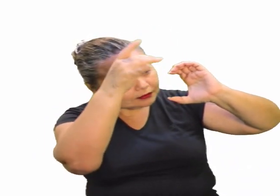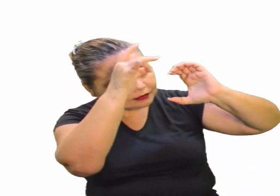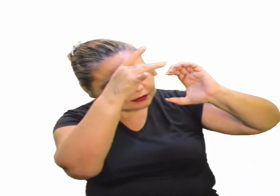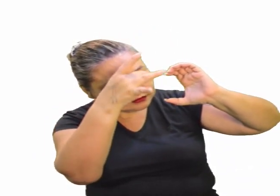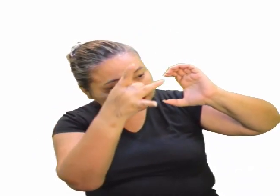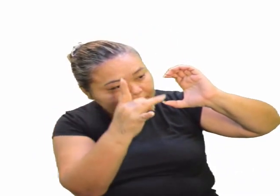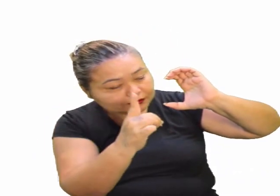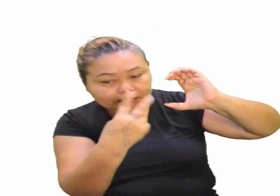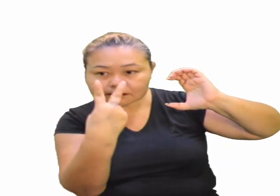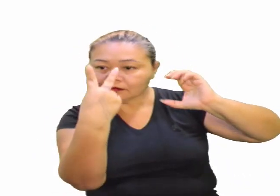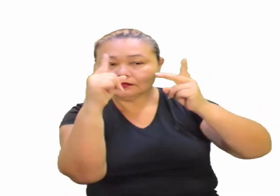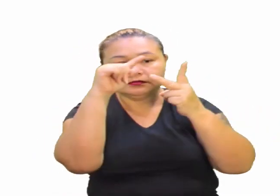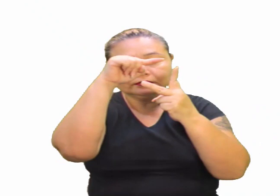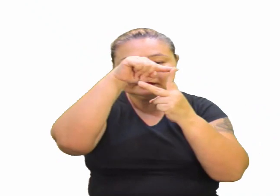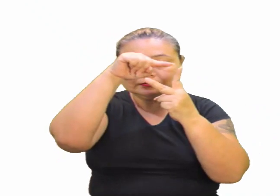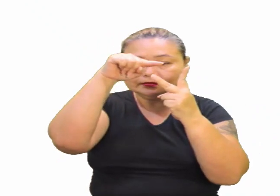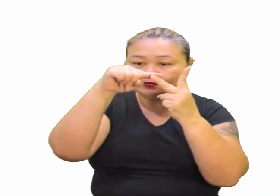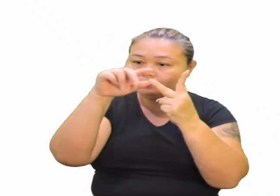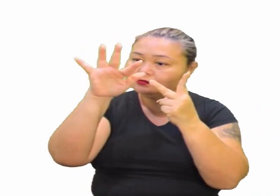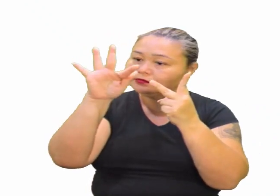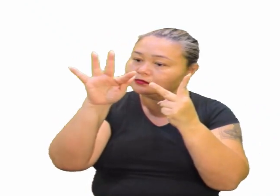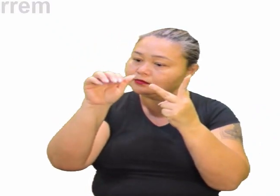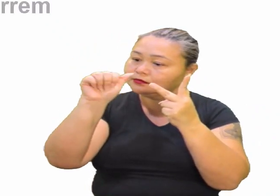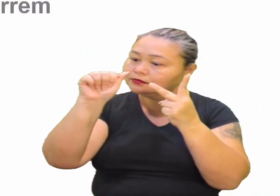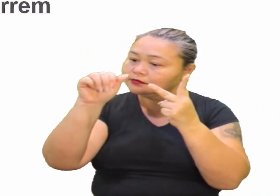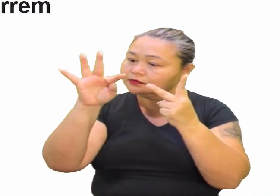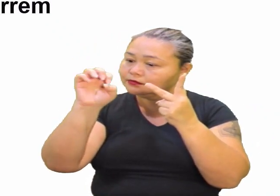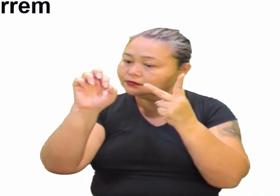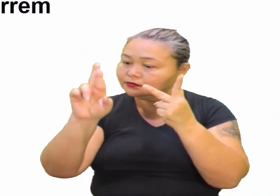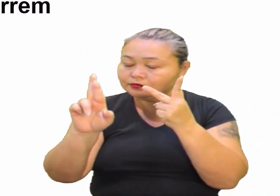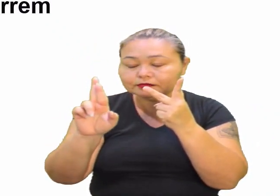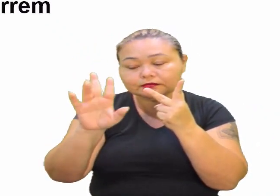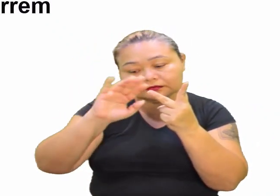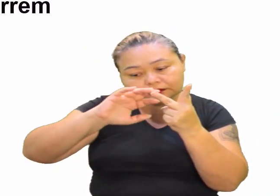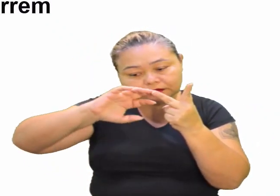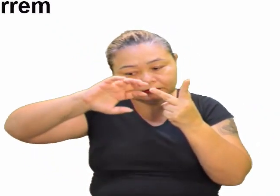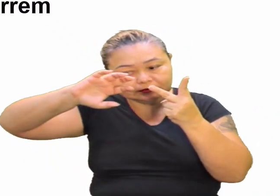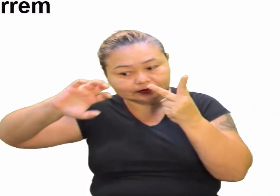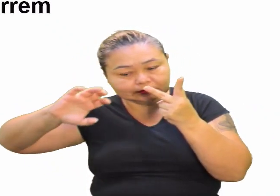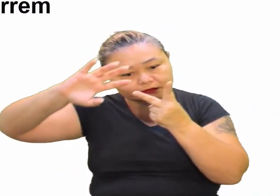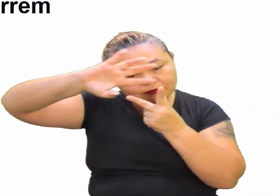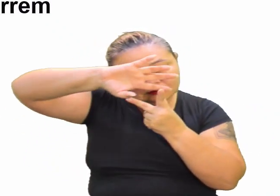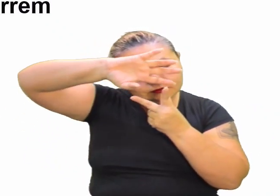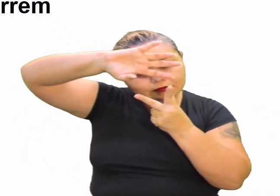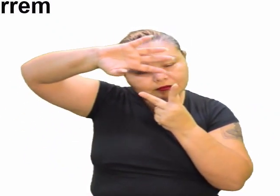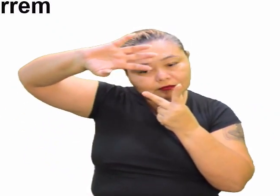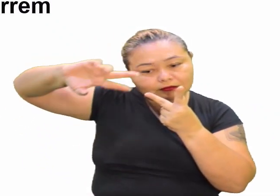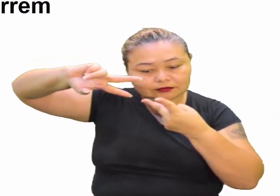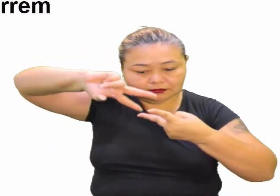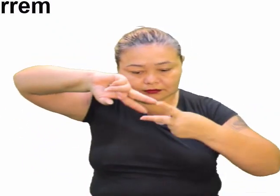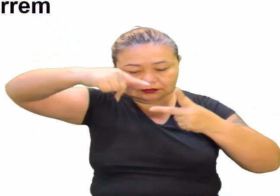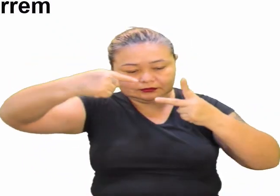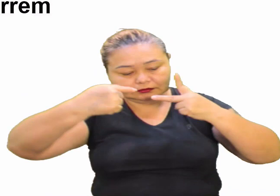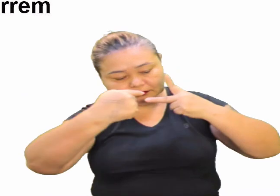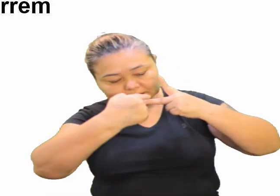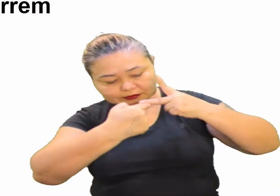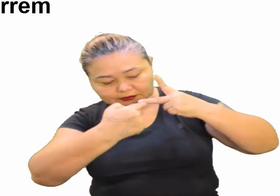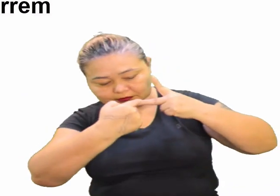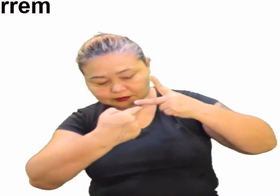por dois fatores que se separam na formação dos gametas, onde ocorre o